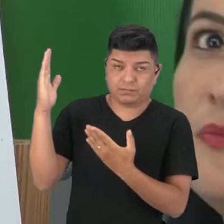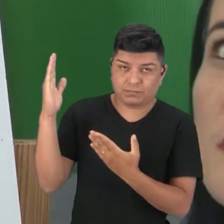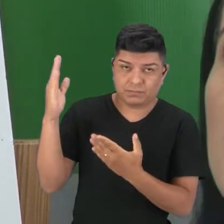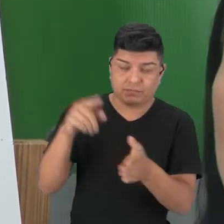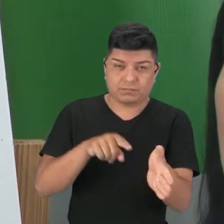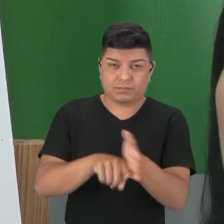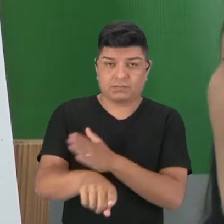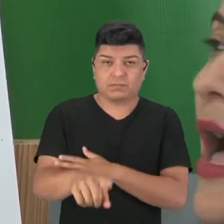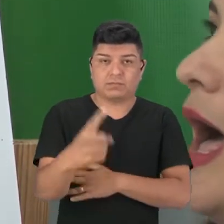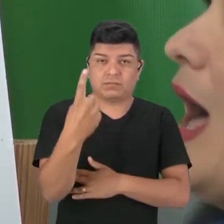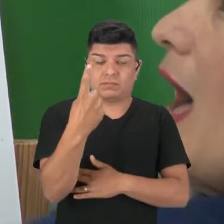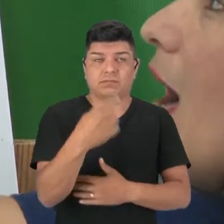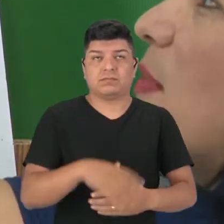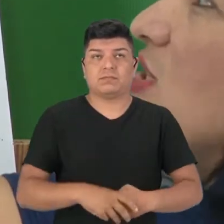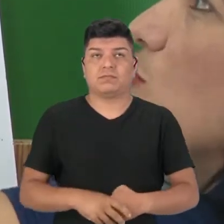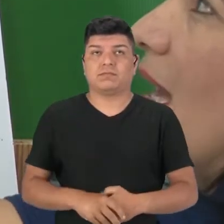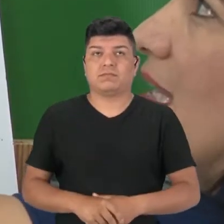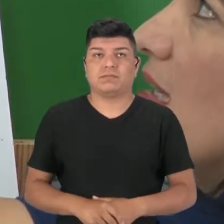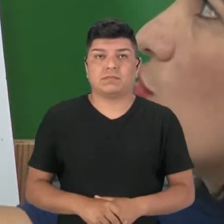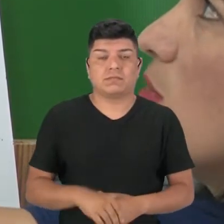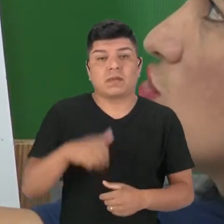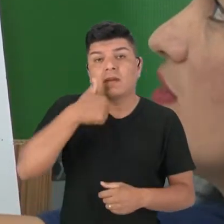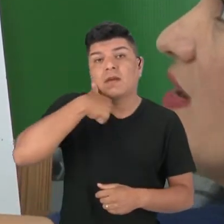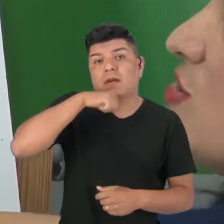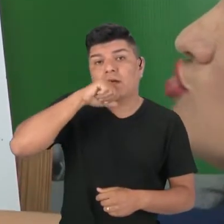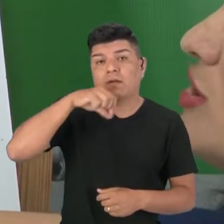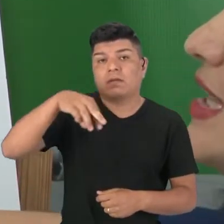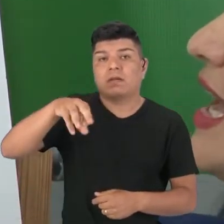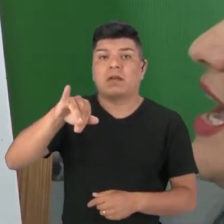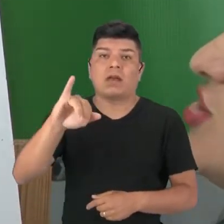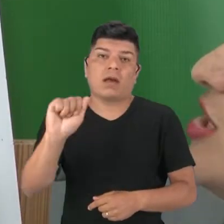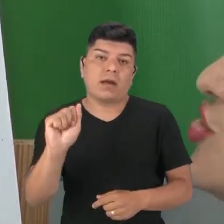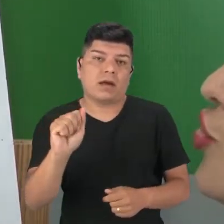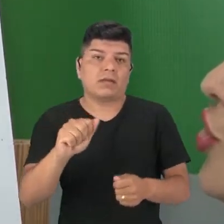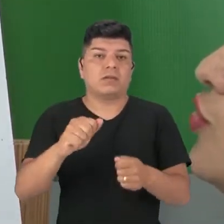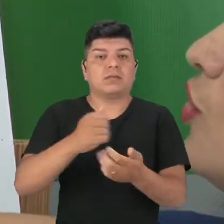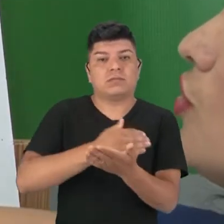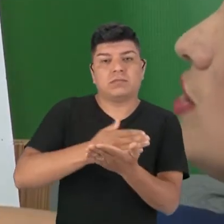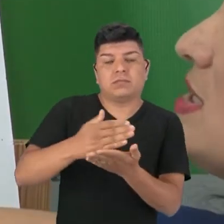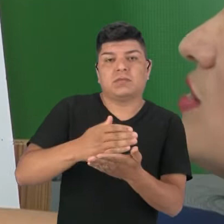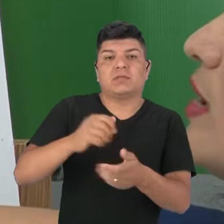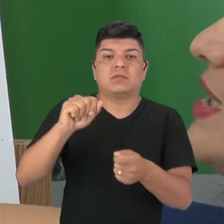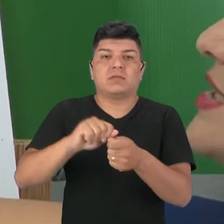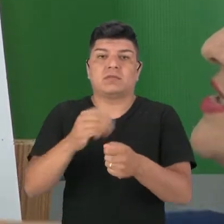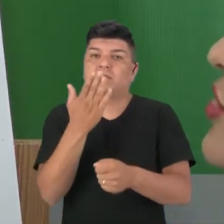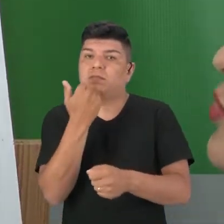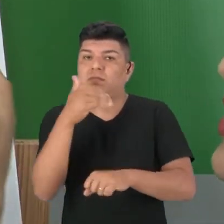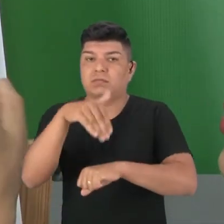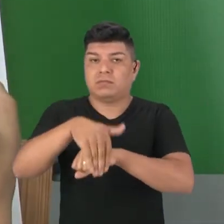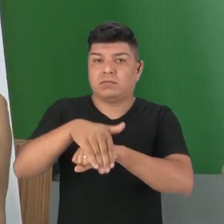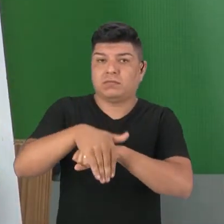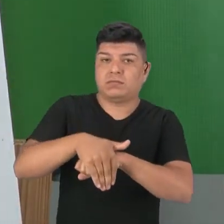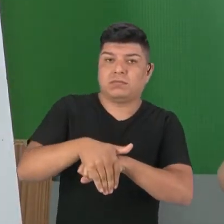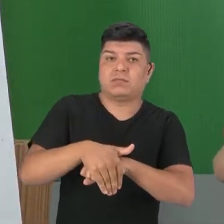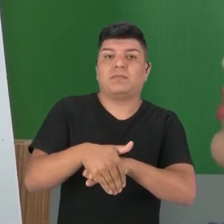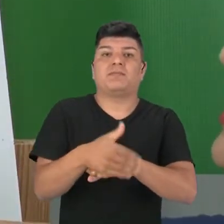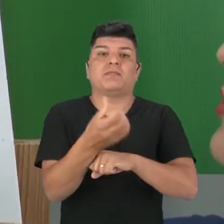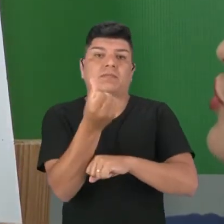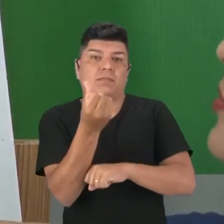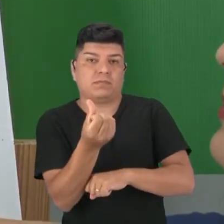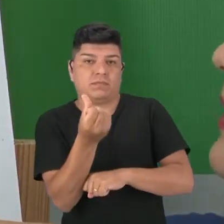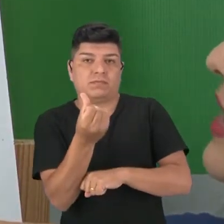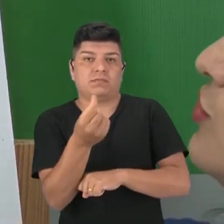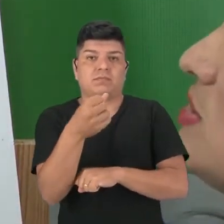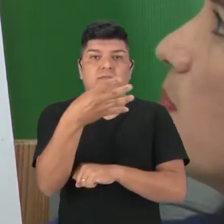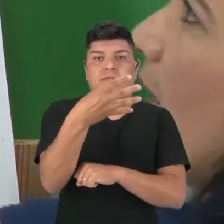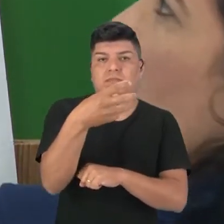1. A mãe de Maria começou a fazer o jantar às 18 horas e 45 minutos. Se o tempo